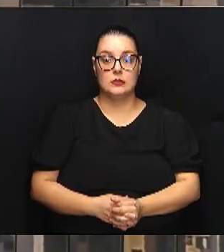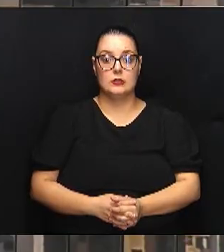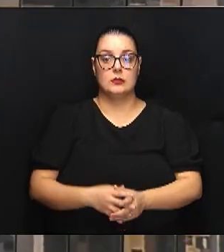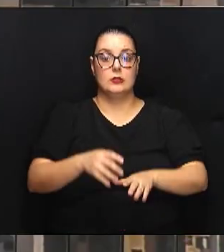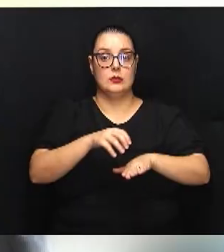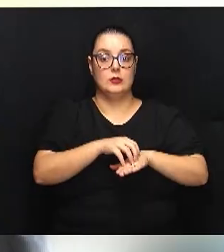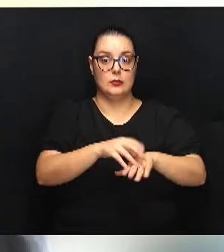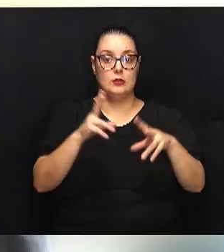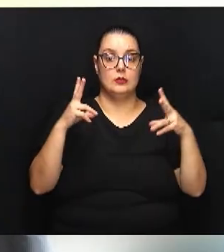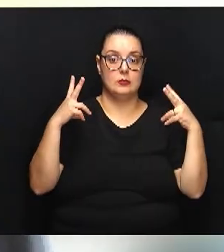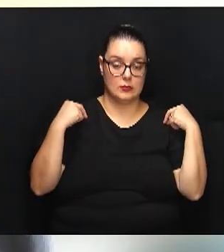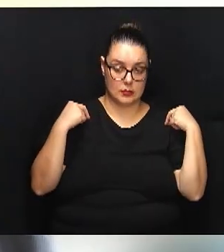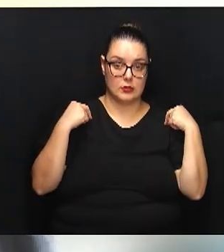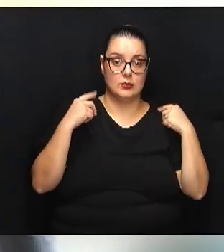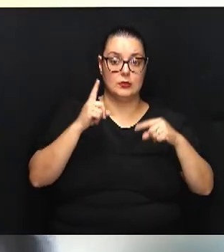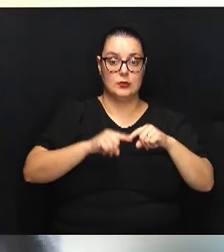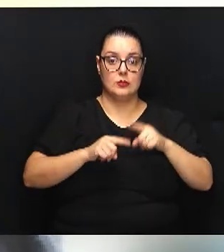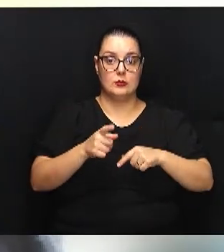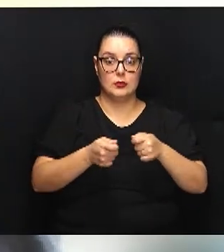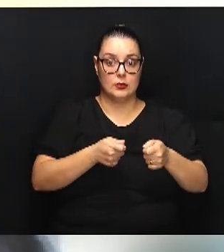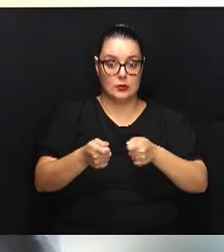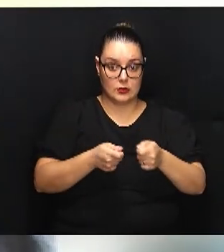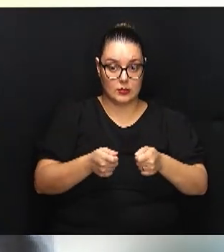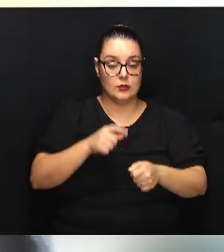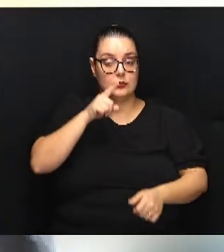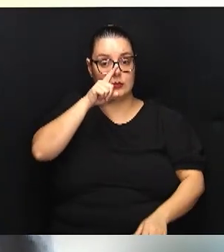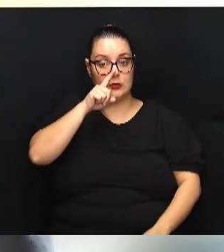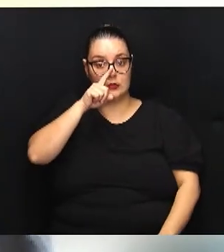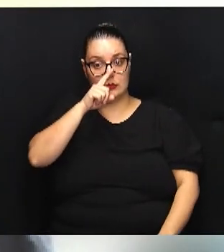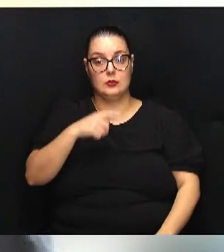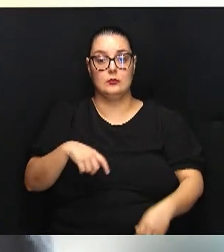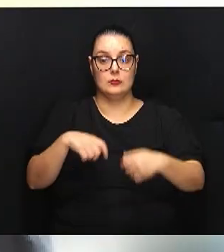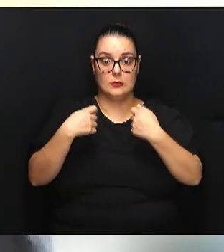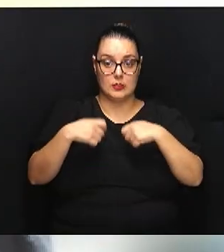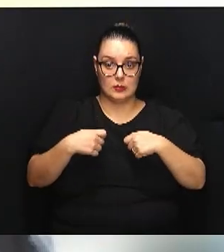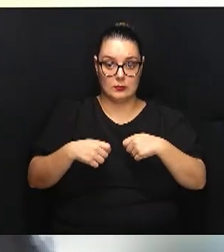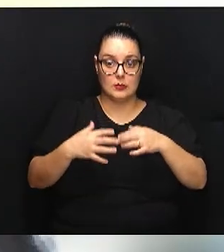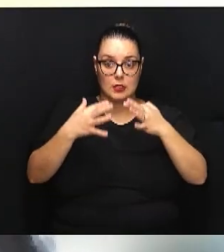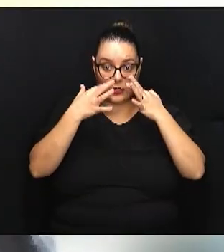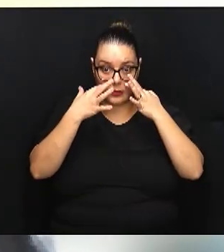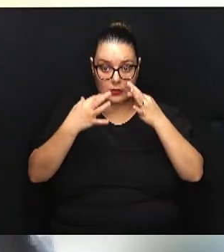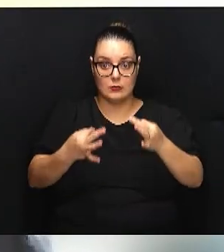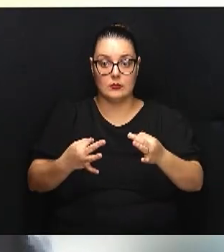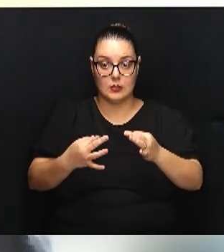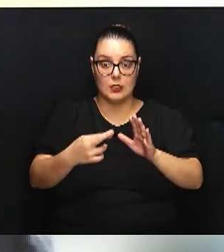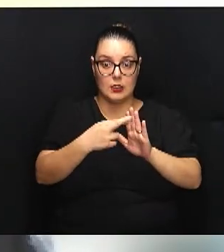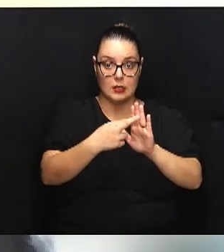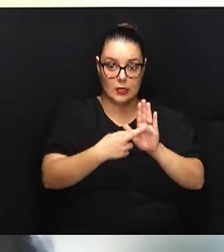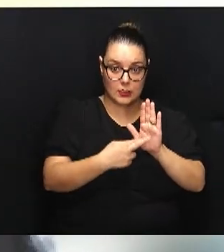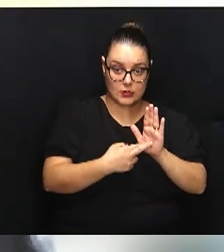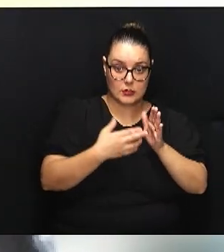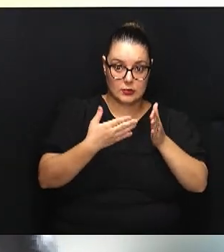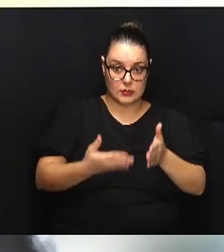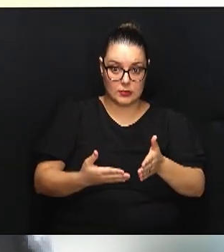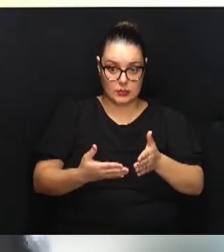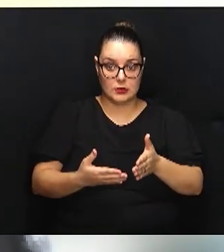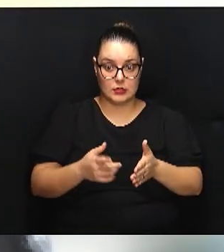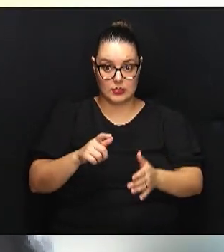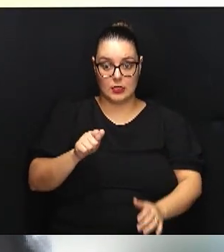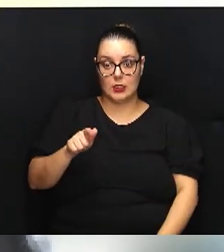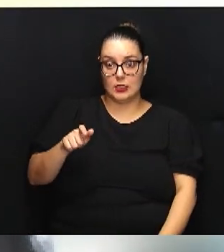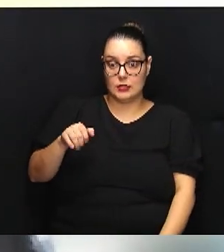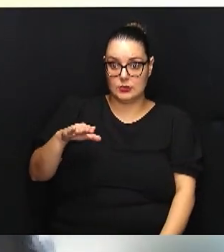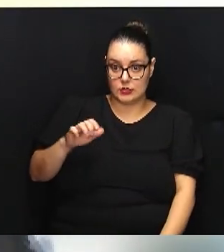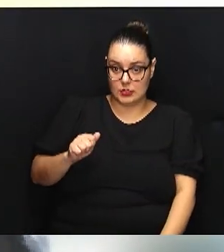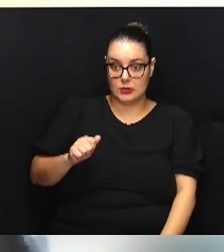materiais. O transportador de produto controlado, de produto perigoso, ele precisa estar atento às regulações